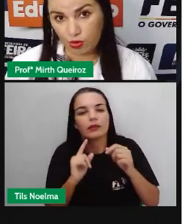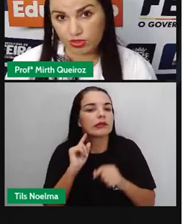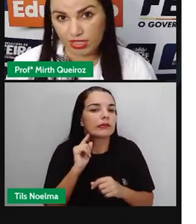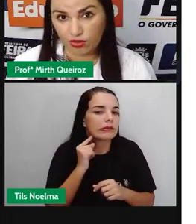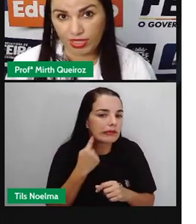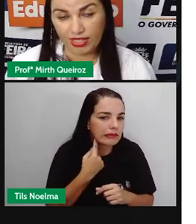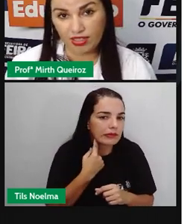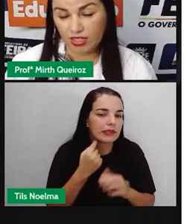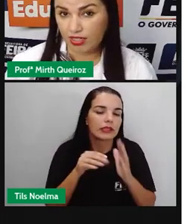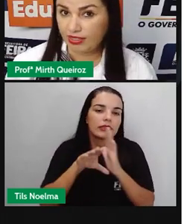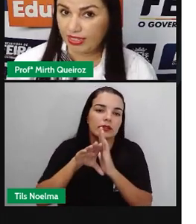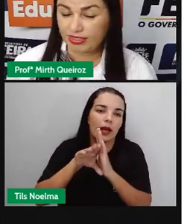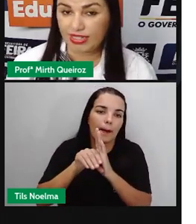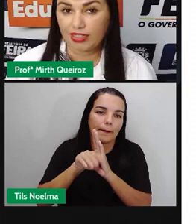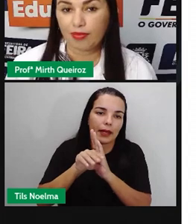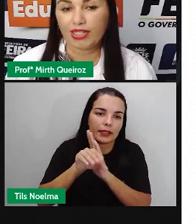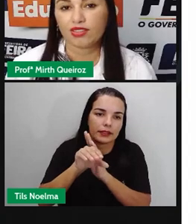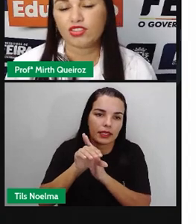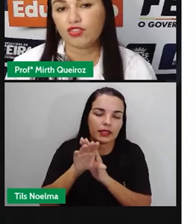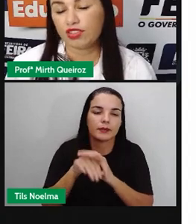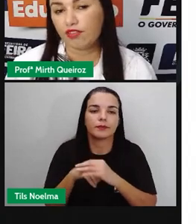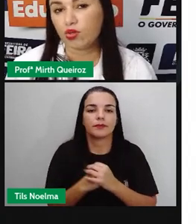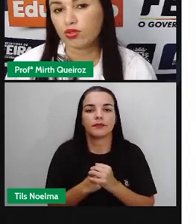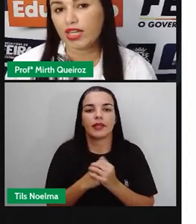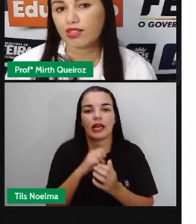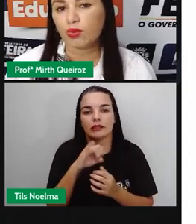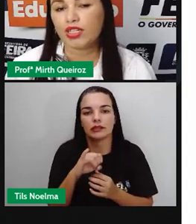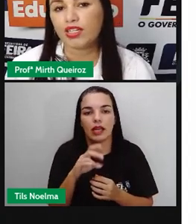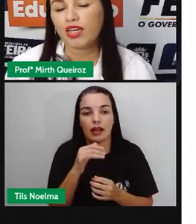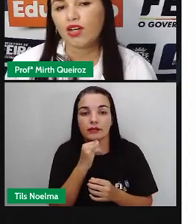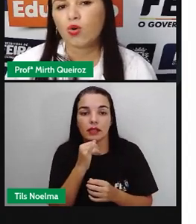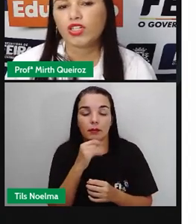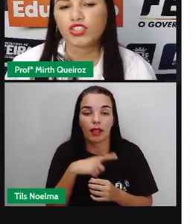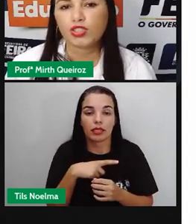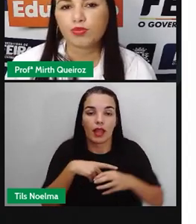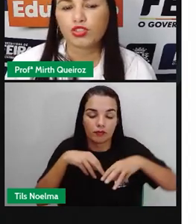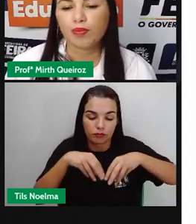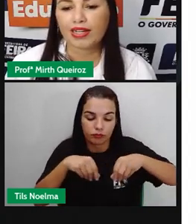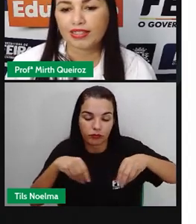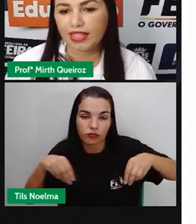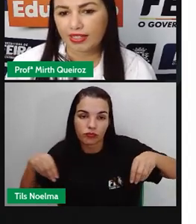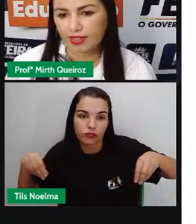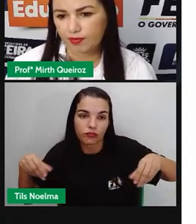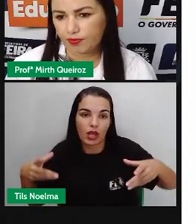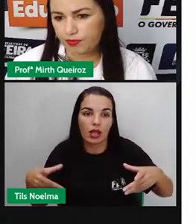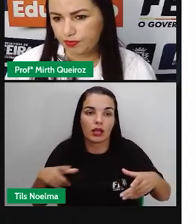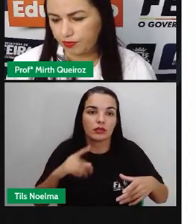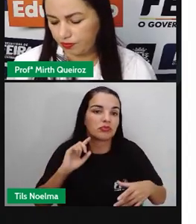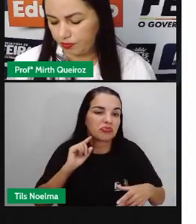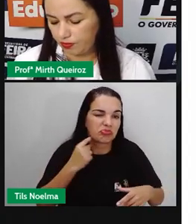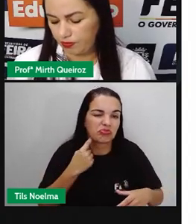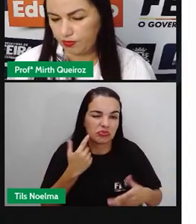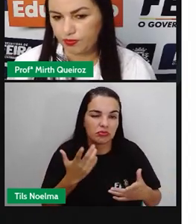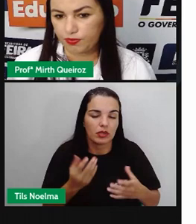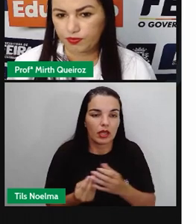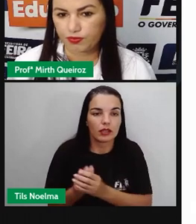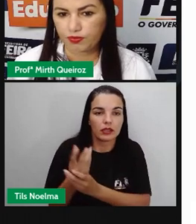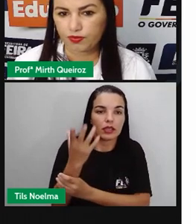da produção né desses alimentos que teve contato aí com esse tipo de bactéria